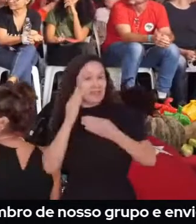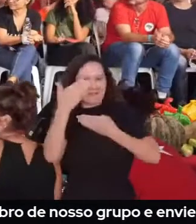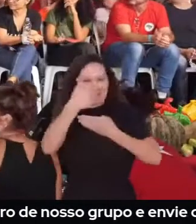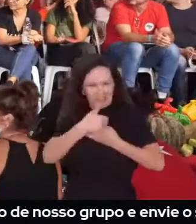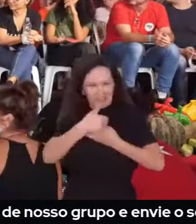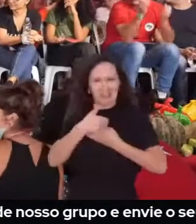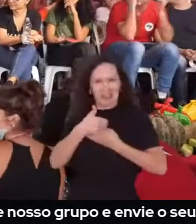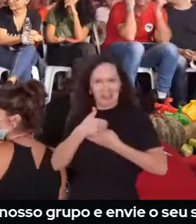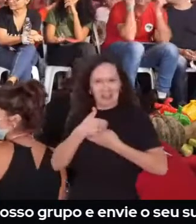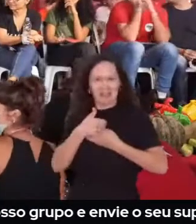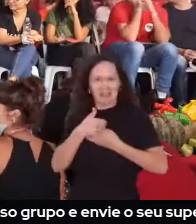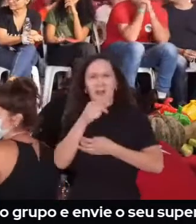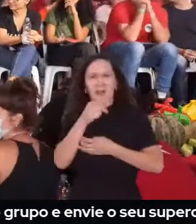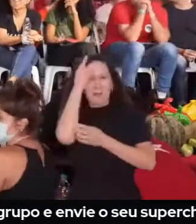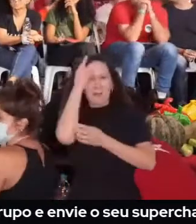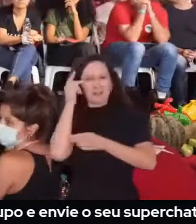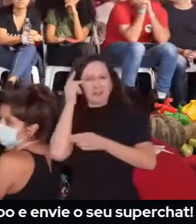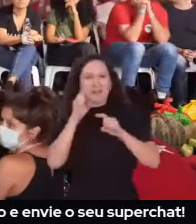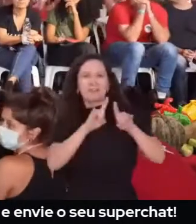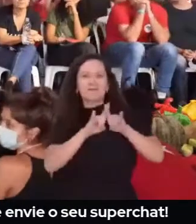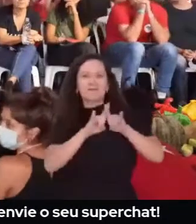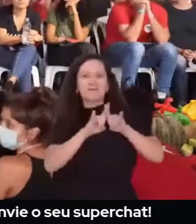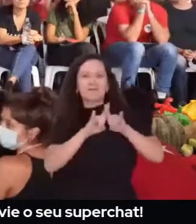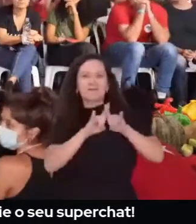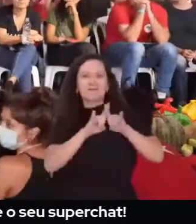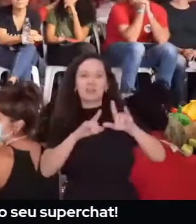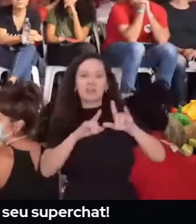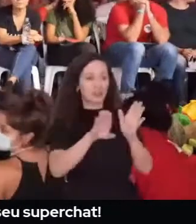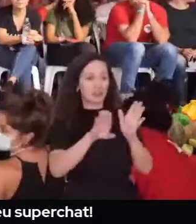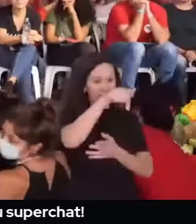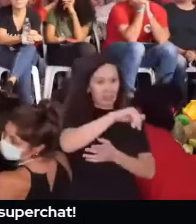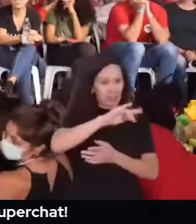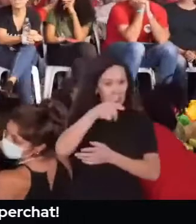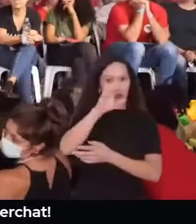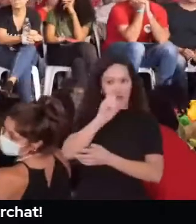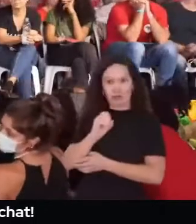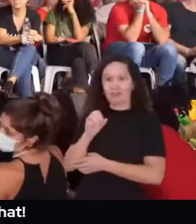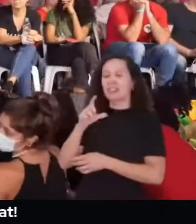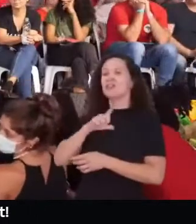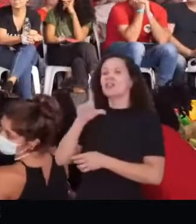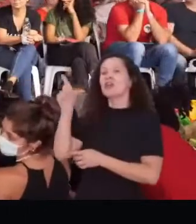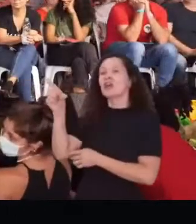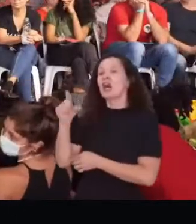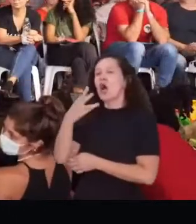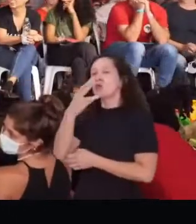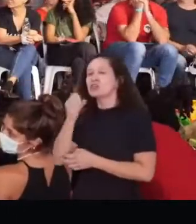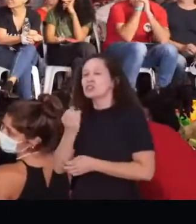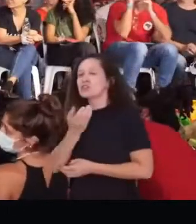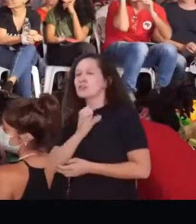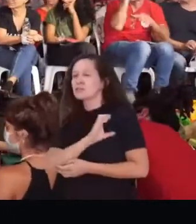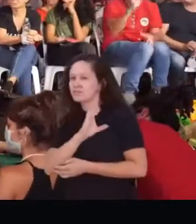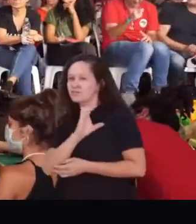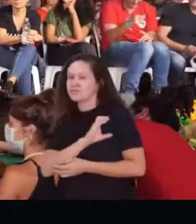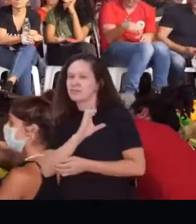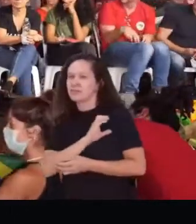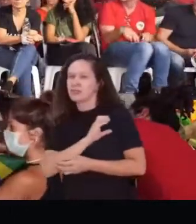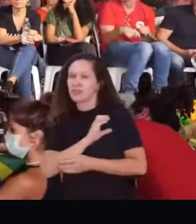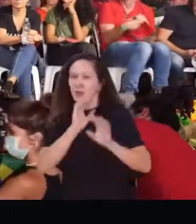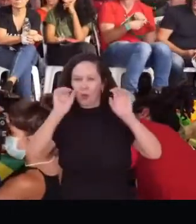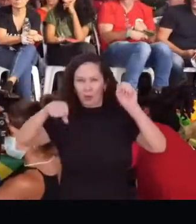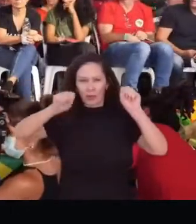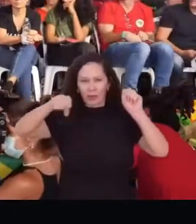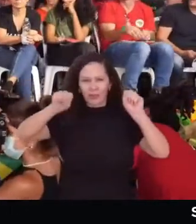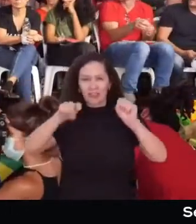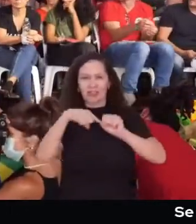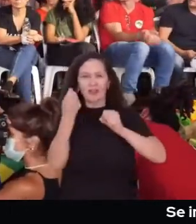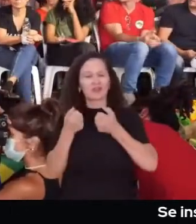miliciano. Aliás, quando eu vinha para cá, João Paulo, tinha lá uns 30 companheiros com as motocicletas na nossa frente. Eu falei, eis a